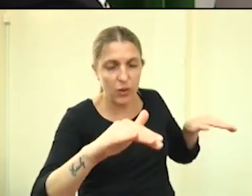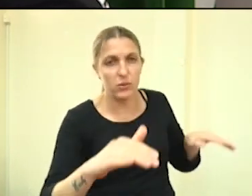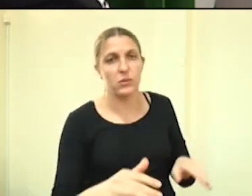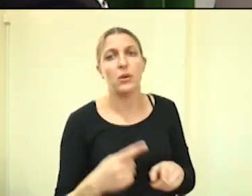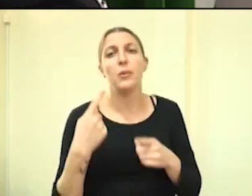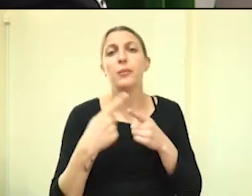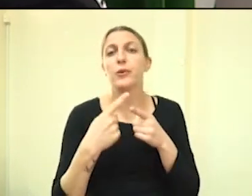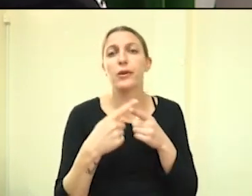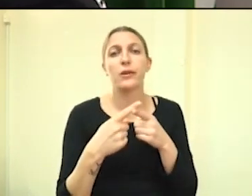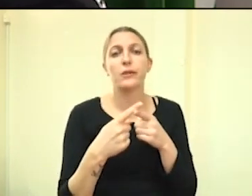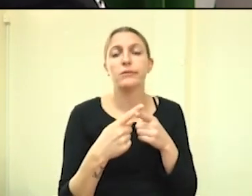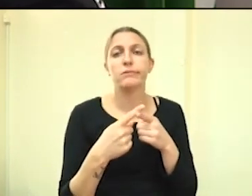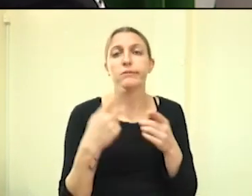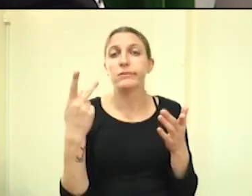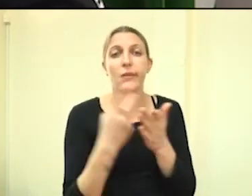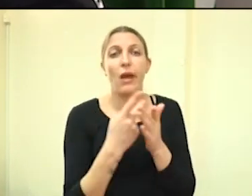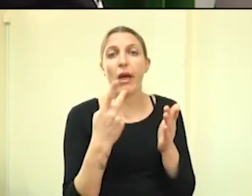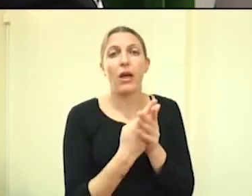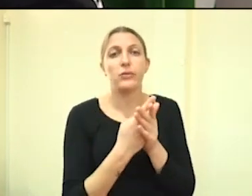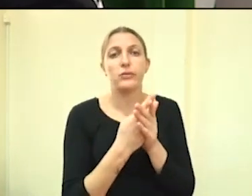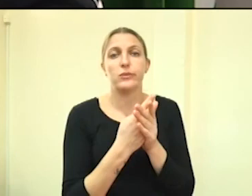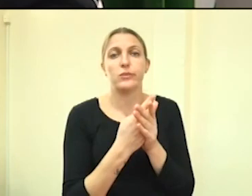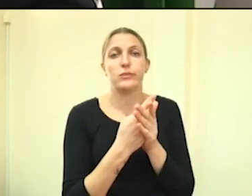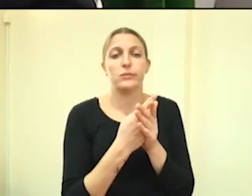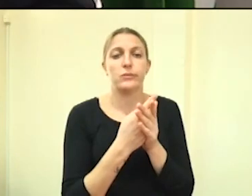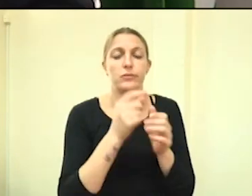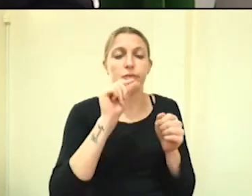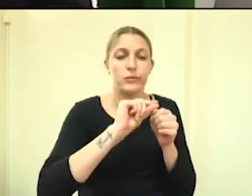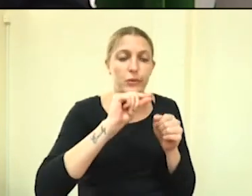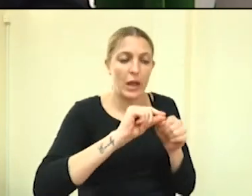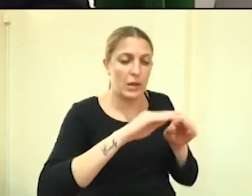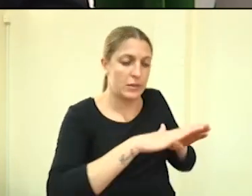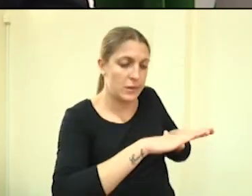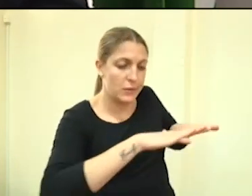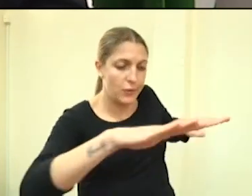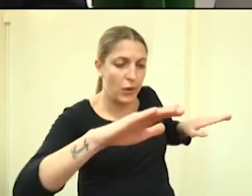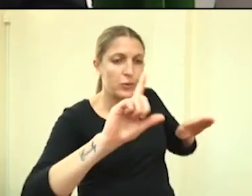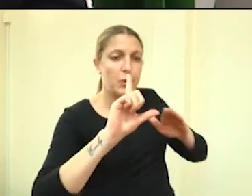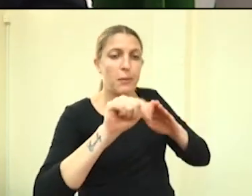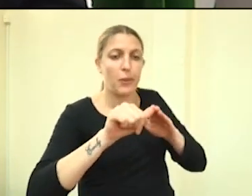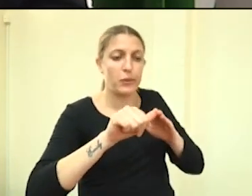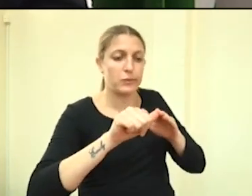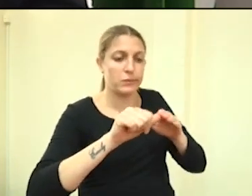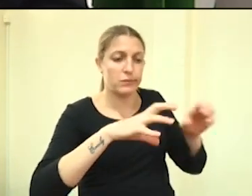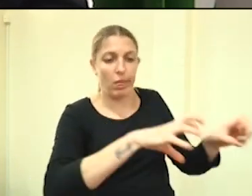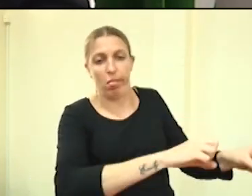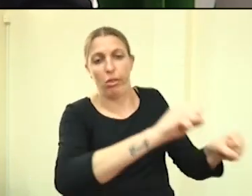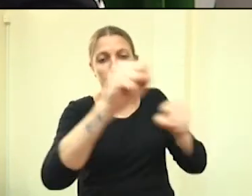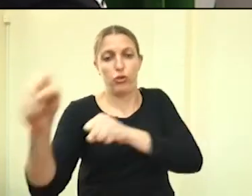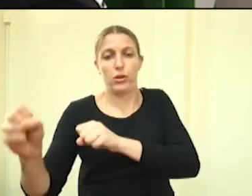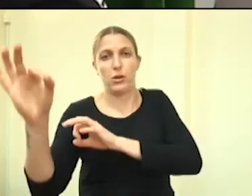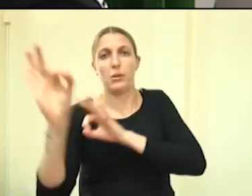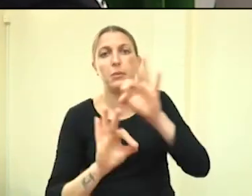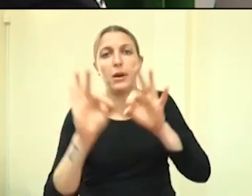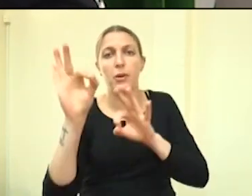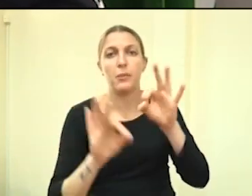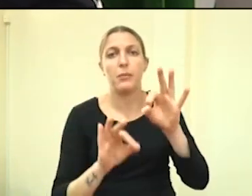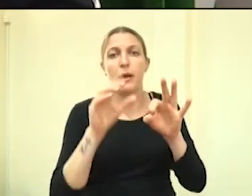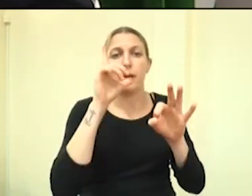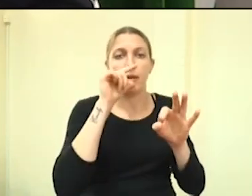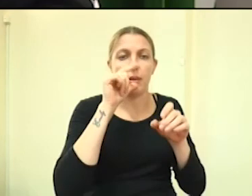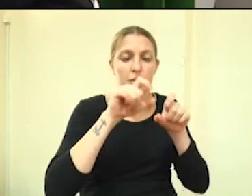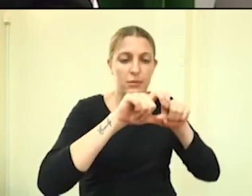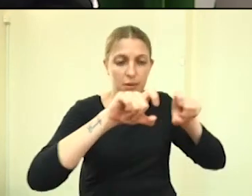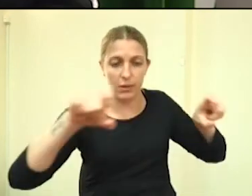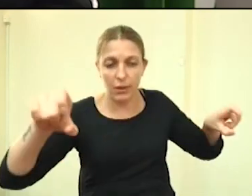caixas, presidente. Então, se a Corsã vá antes fazer, ou não tem, de repente, o diálogo com a empresa